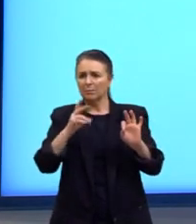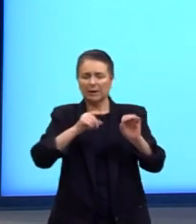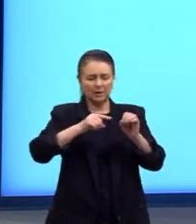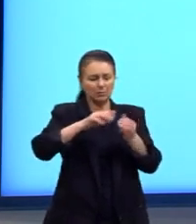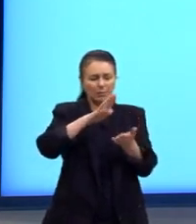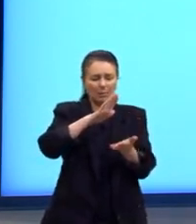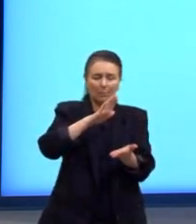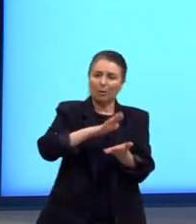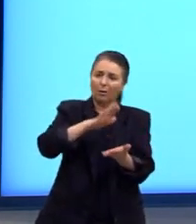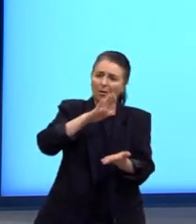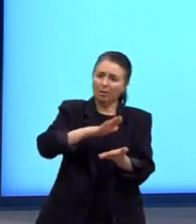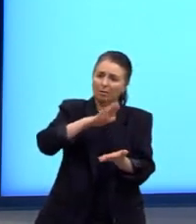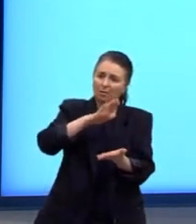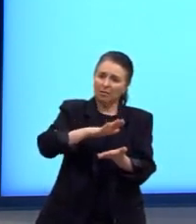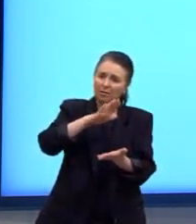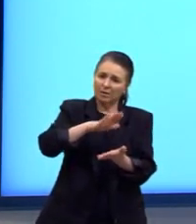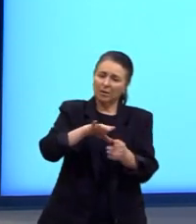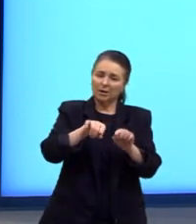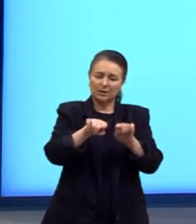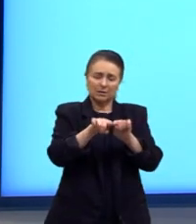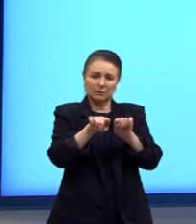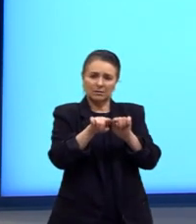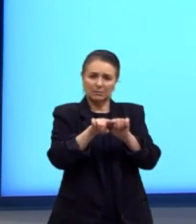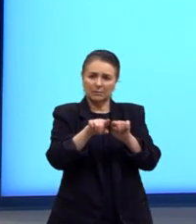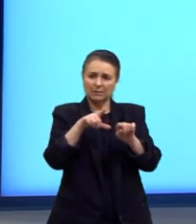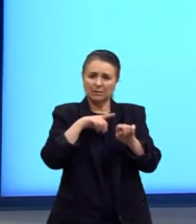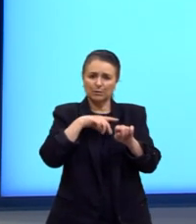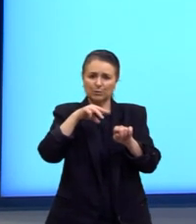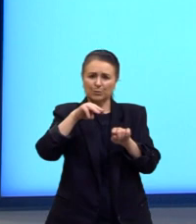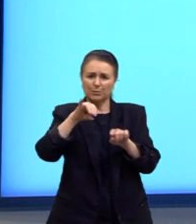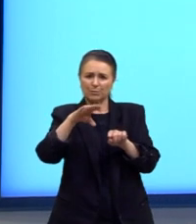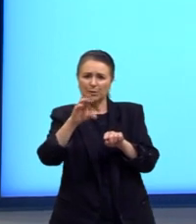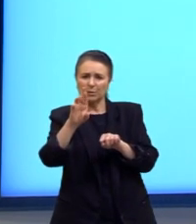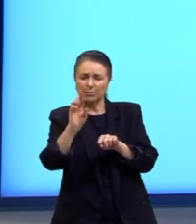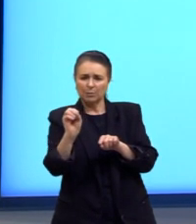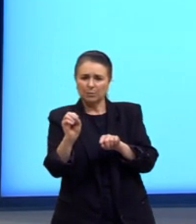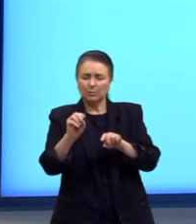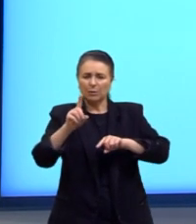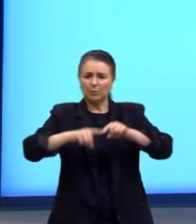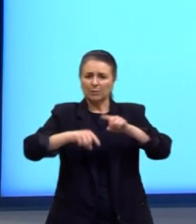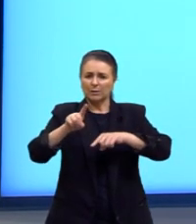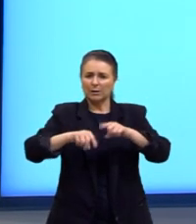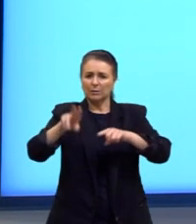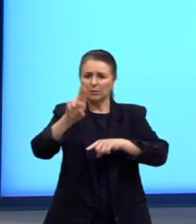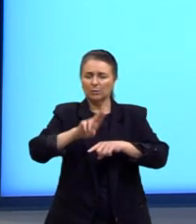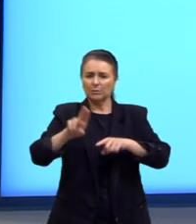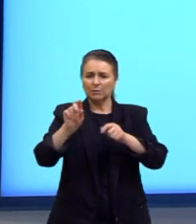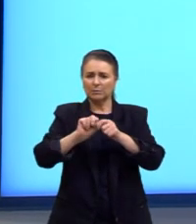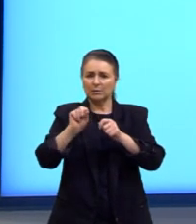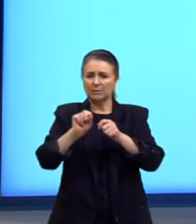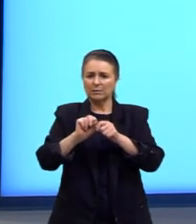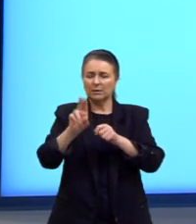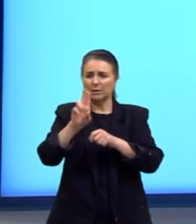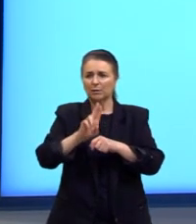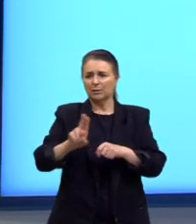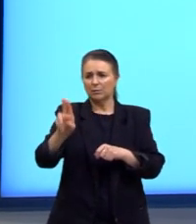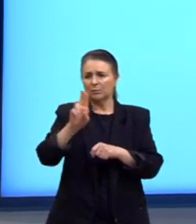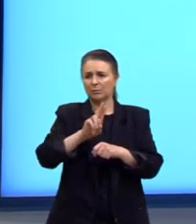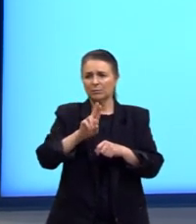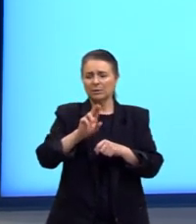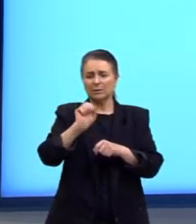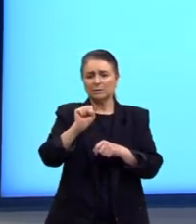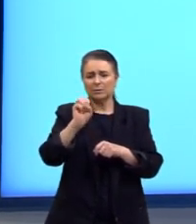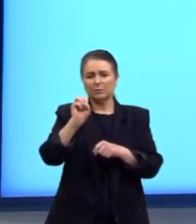né? Mas os livros, né, enfim, os materiais que a gente encontra sobre esse assunto realmente adotaram, né, esse